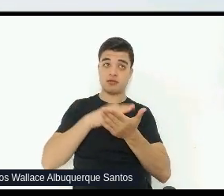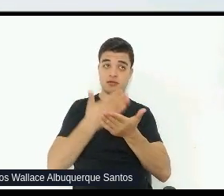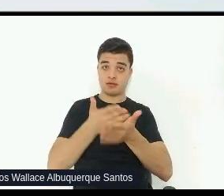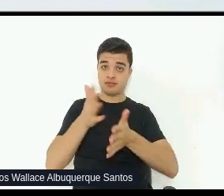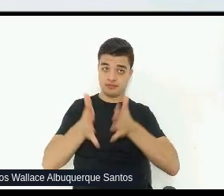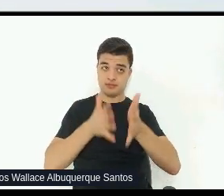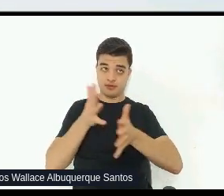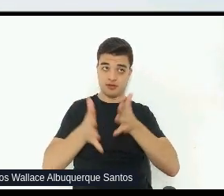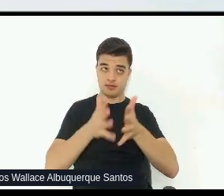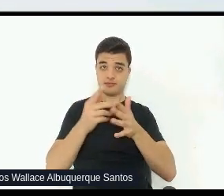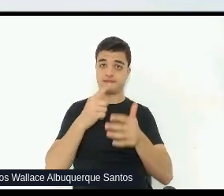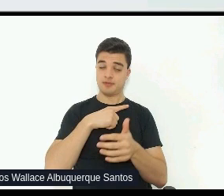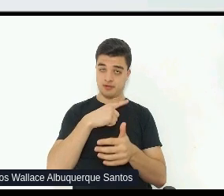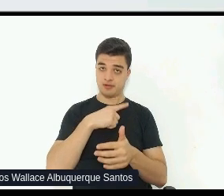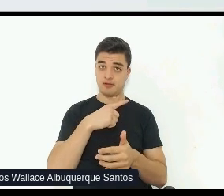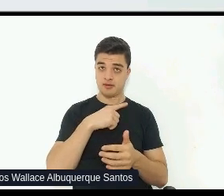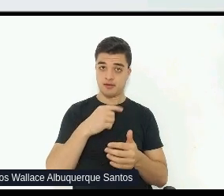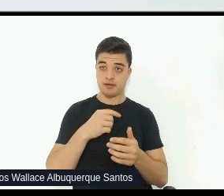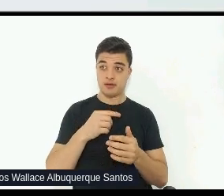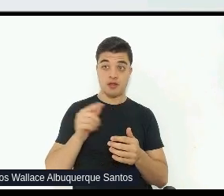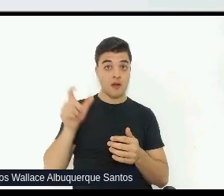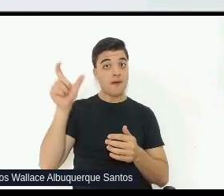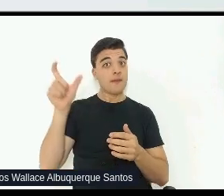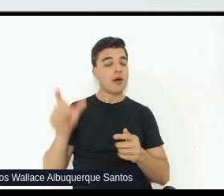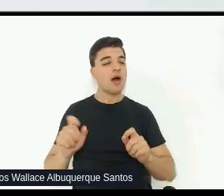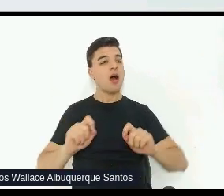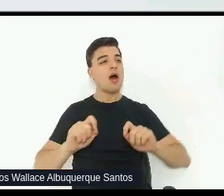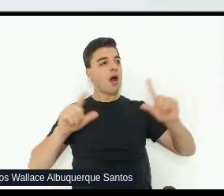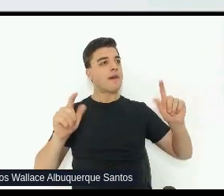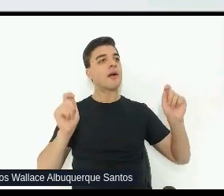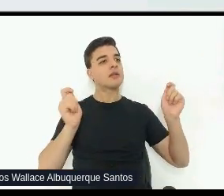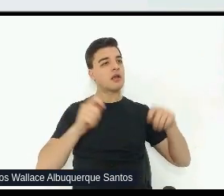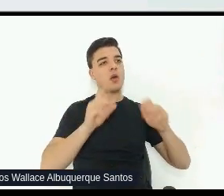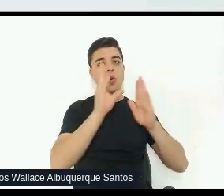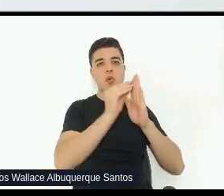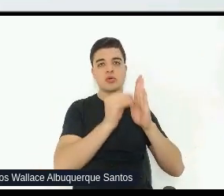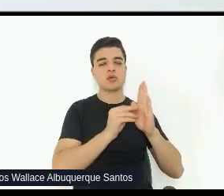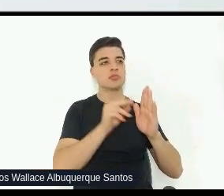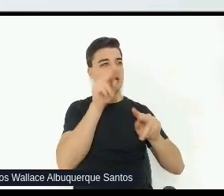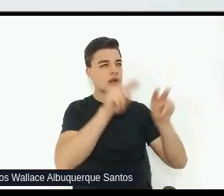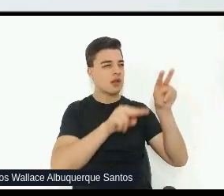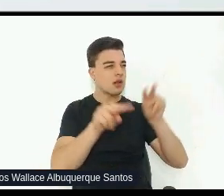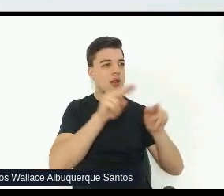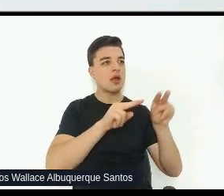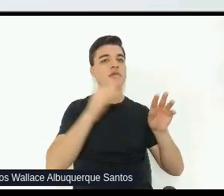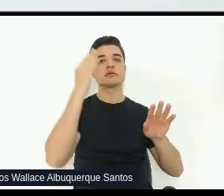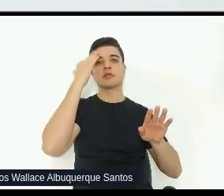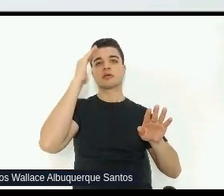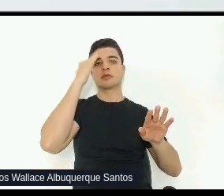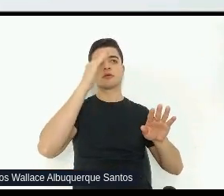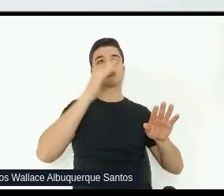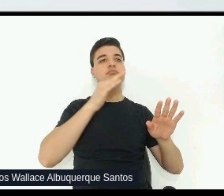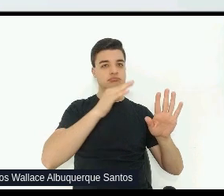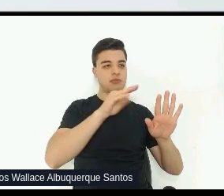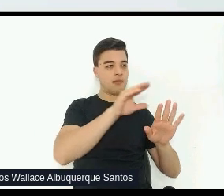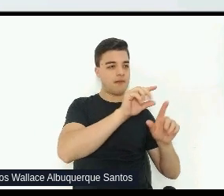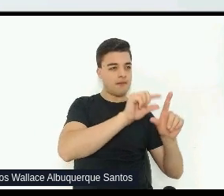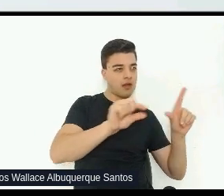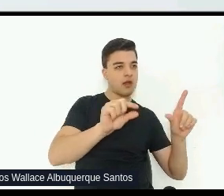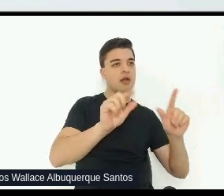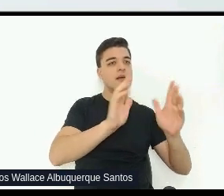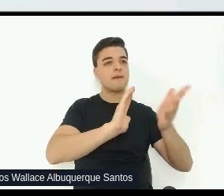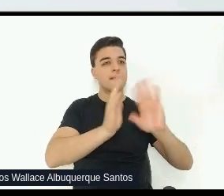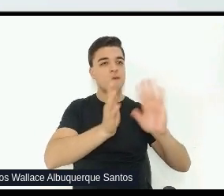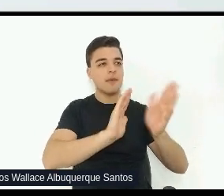Então, esse usuário ele consegue absorver esse conteúdo de várias formas diferentes. E aqui entra a descrição